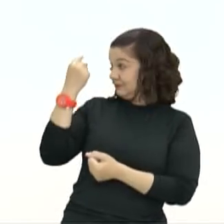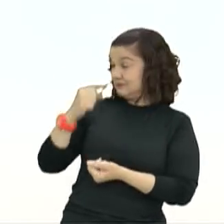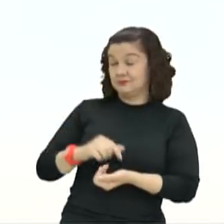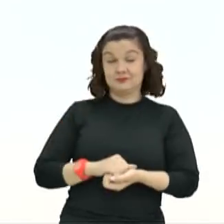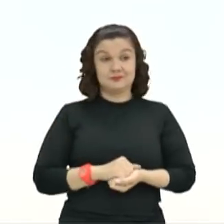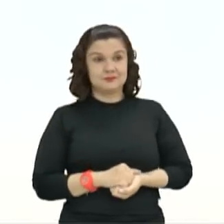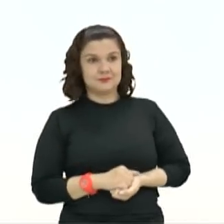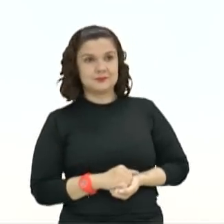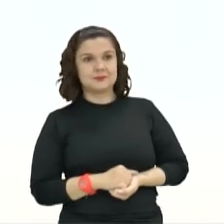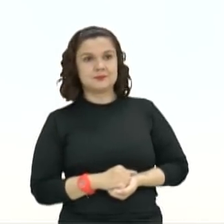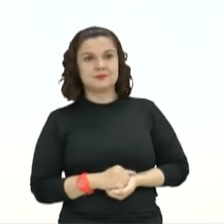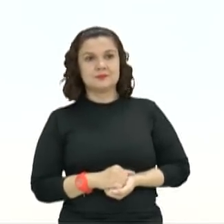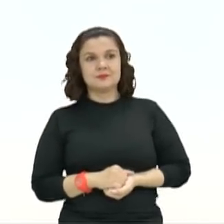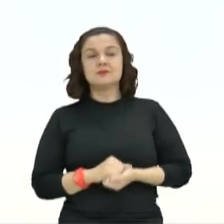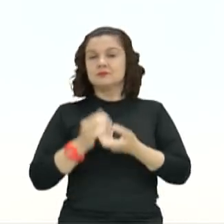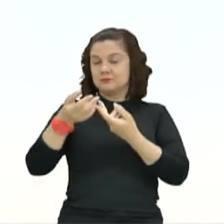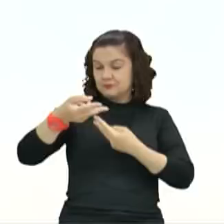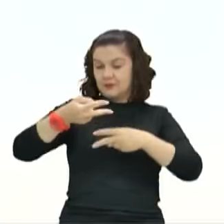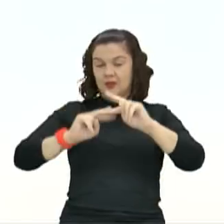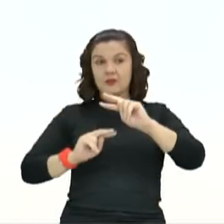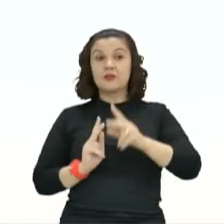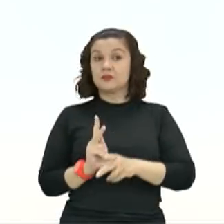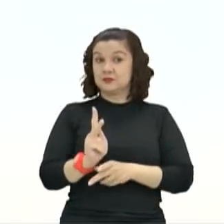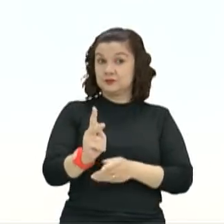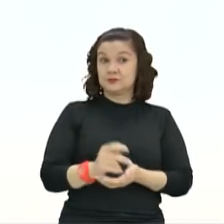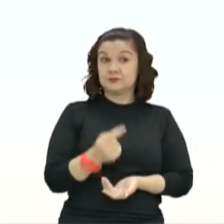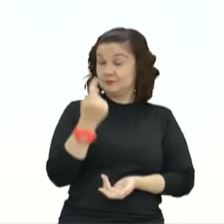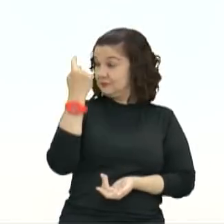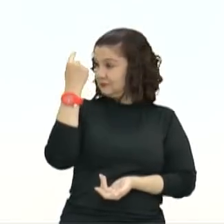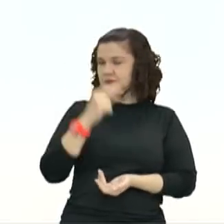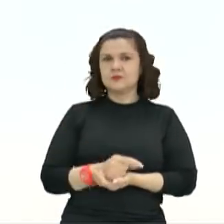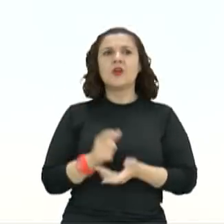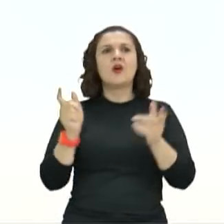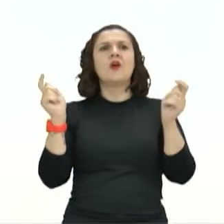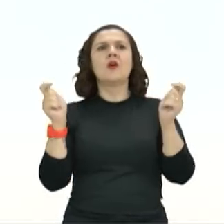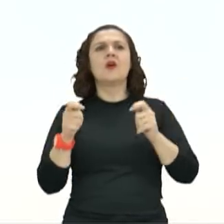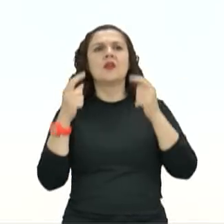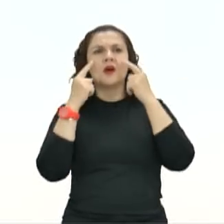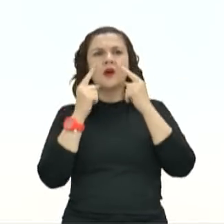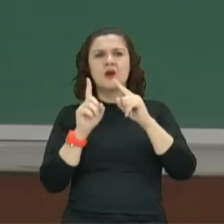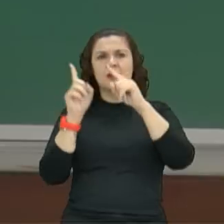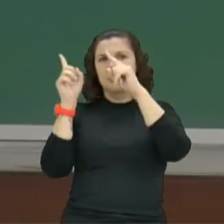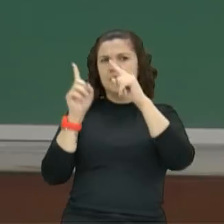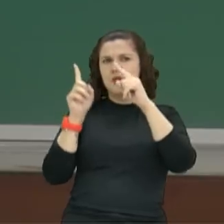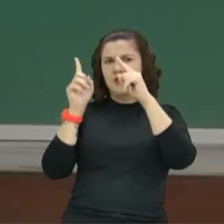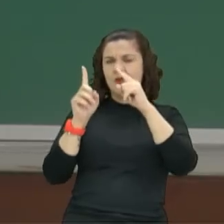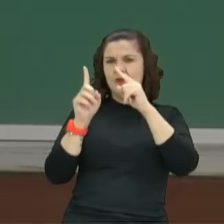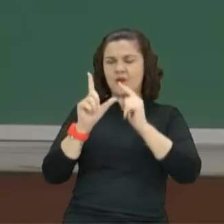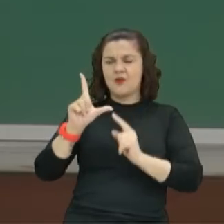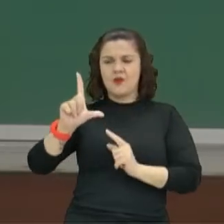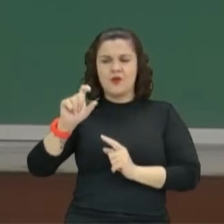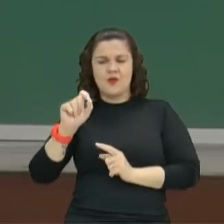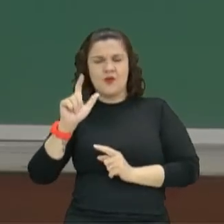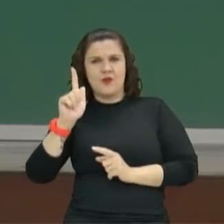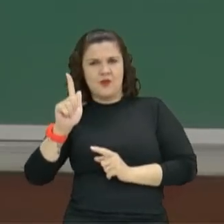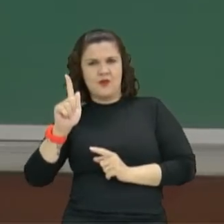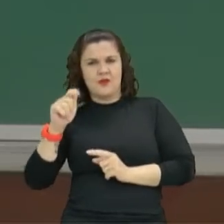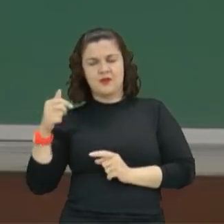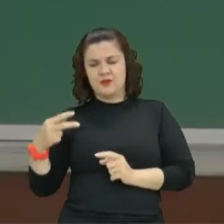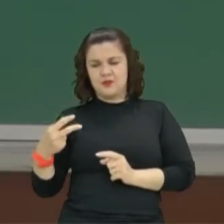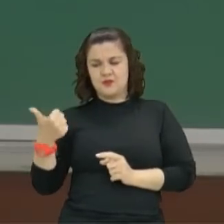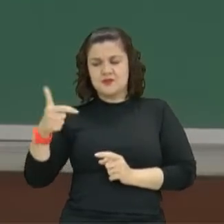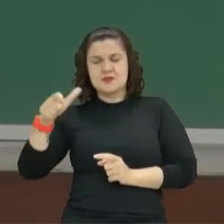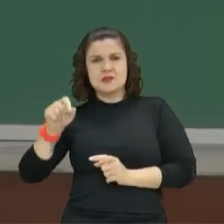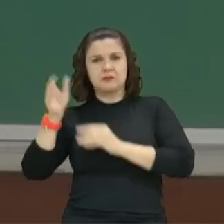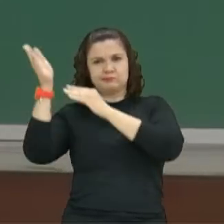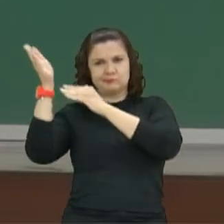de 10. Inverti e vou continuar. O que que eu faço? Repare que eu posso simplificar. E